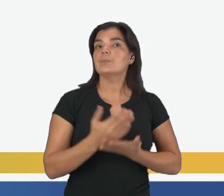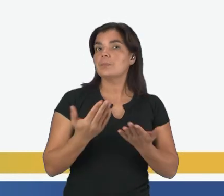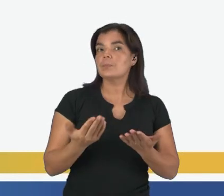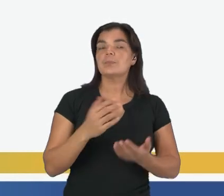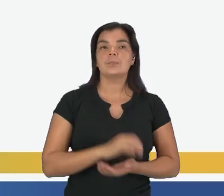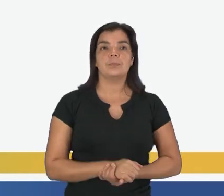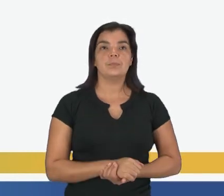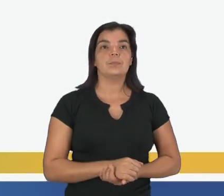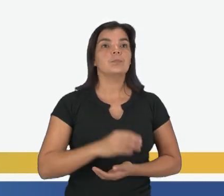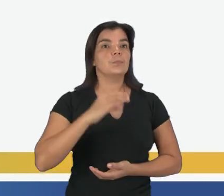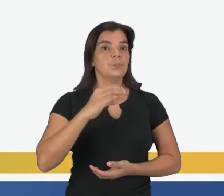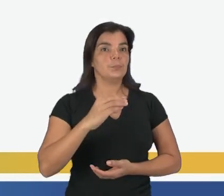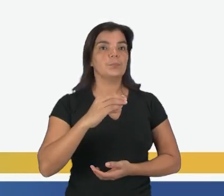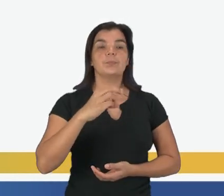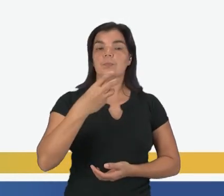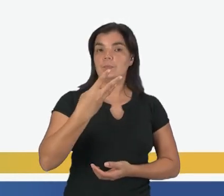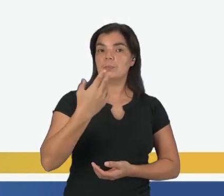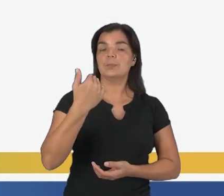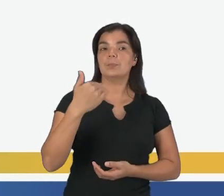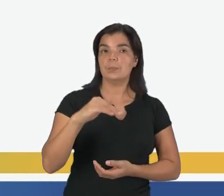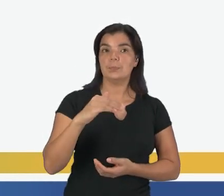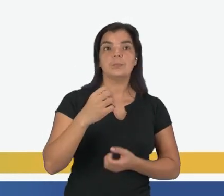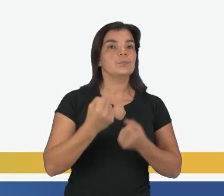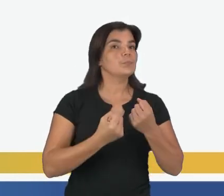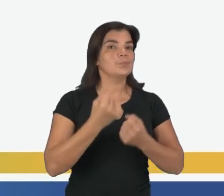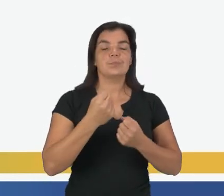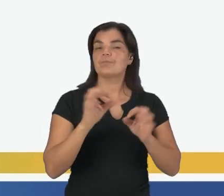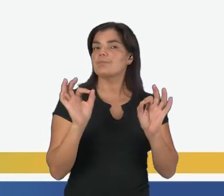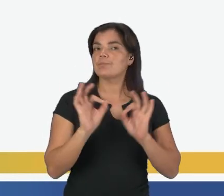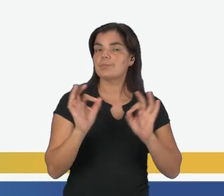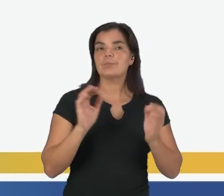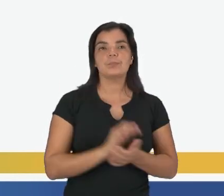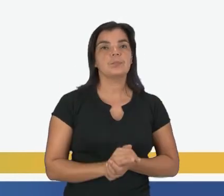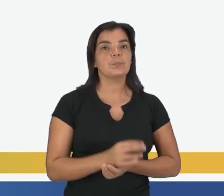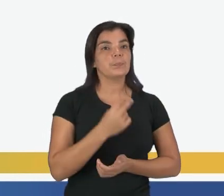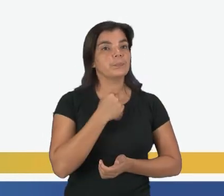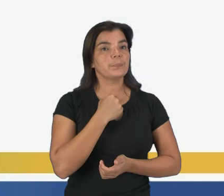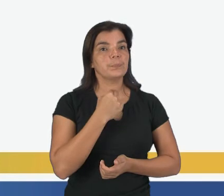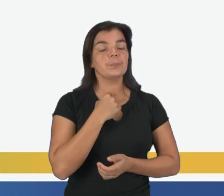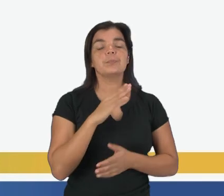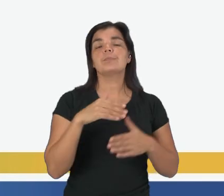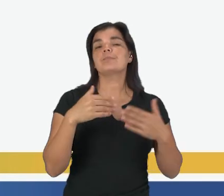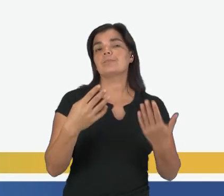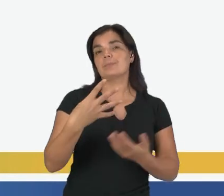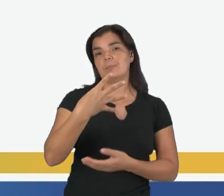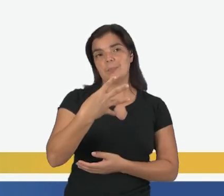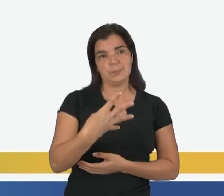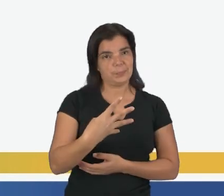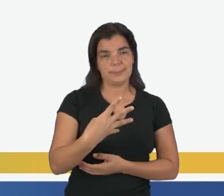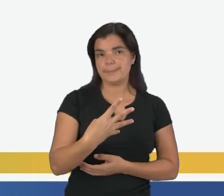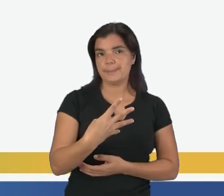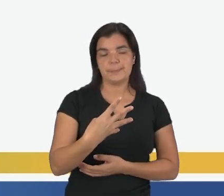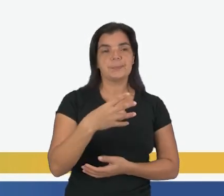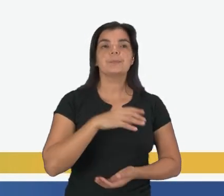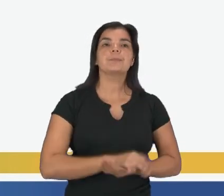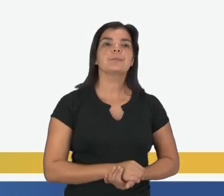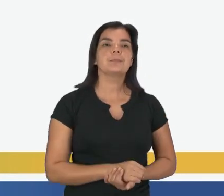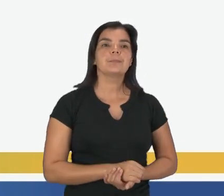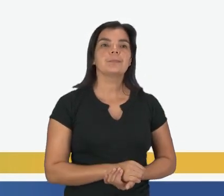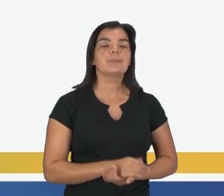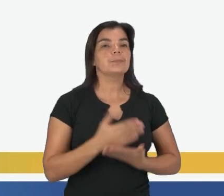aí, na letra C, 3,5, a gente vê que o carrinho não está lá. Então, não pode ser muito menos o 4